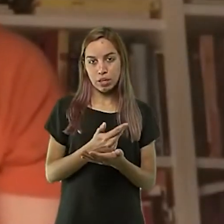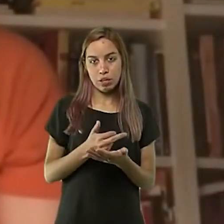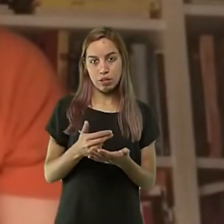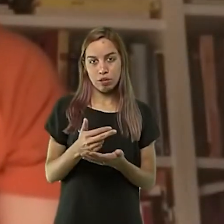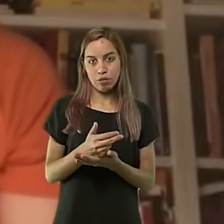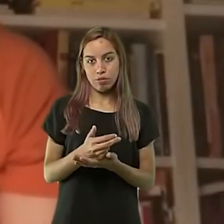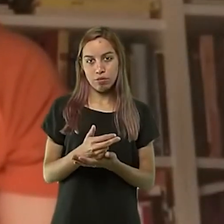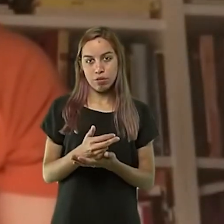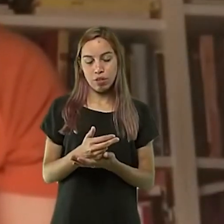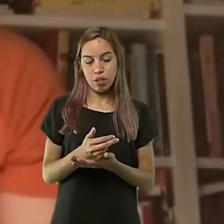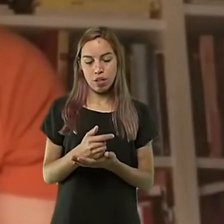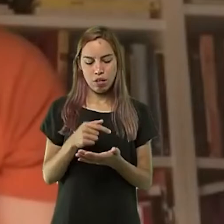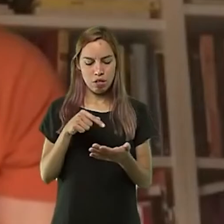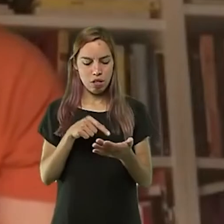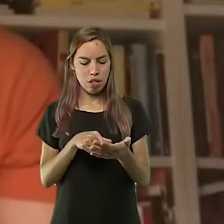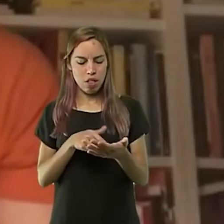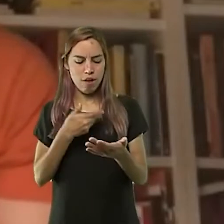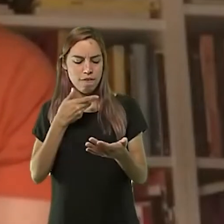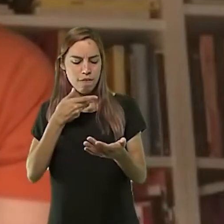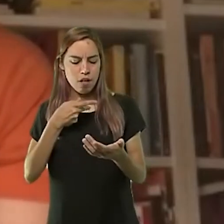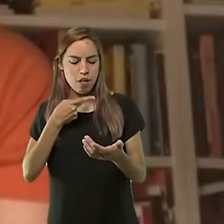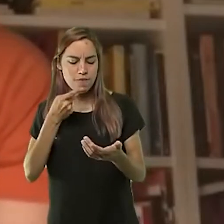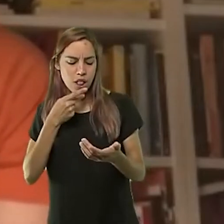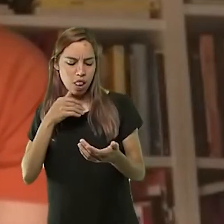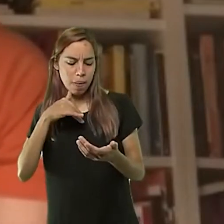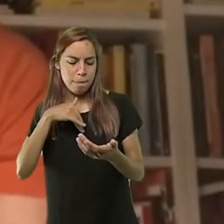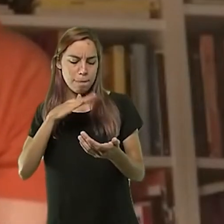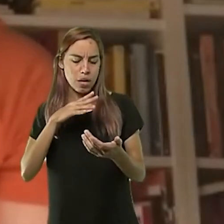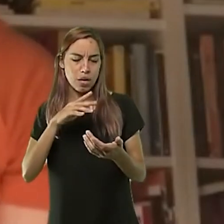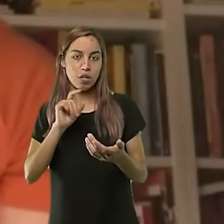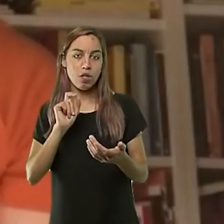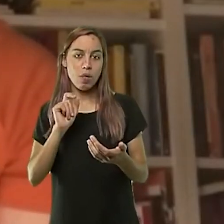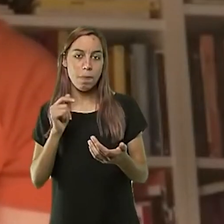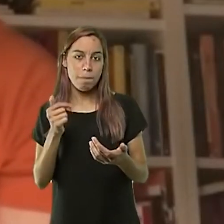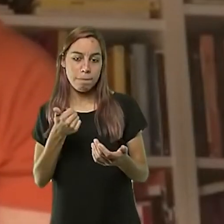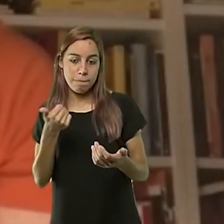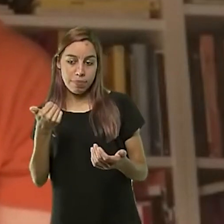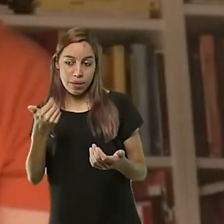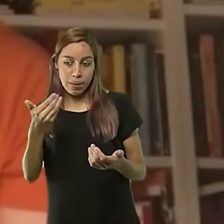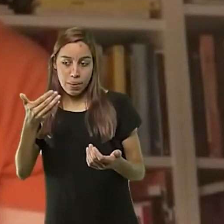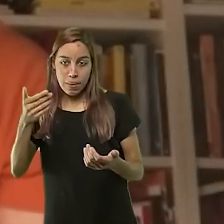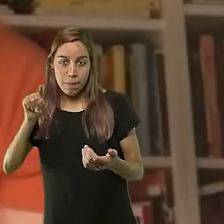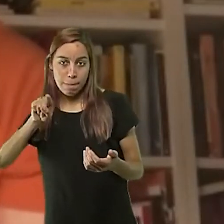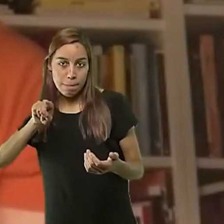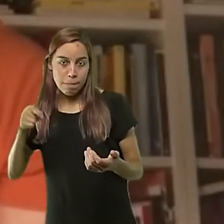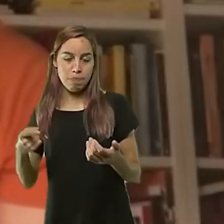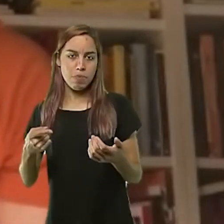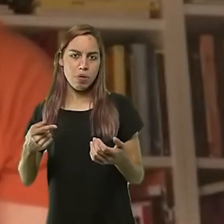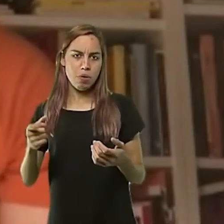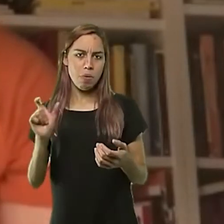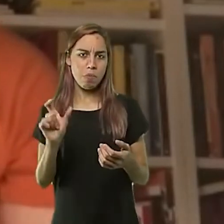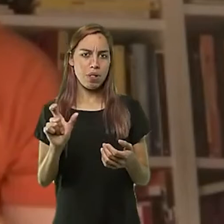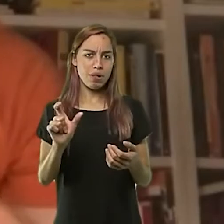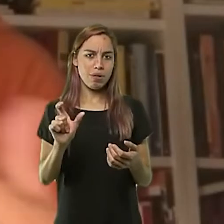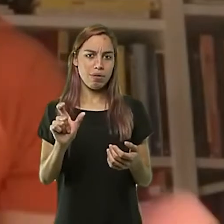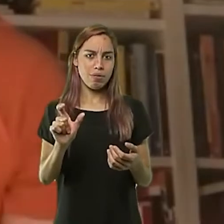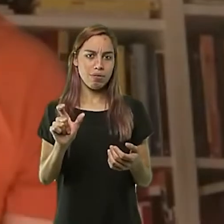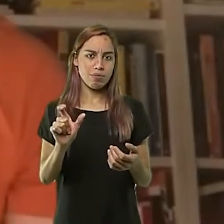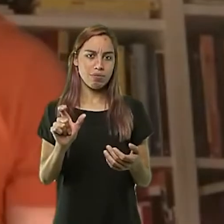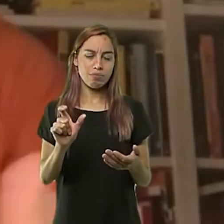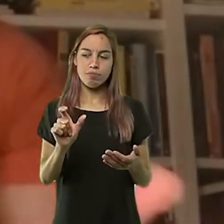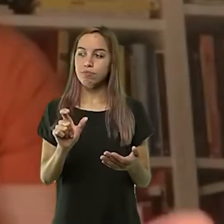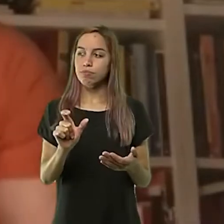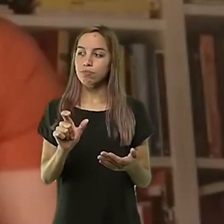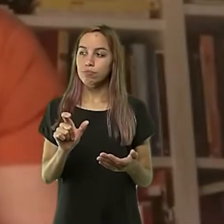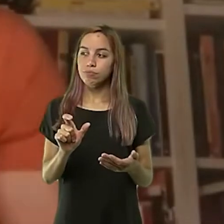1000 palavras, e ele diz: uma imagem vale por 1000 palavras, tente dizer isso com uma imagem. E